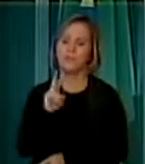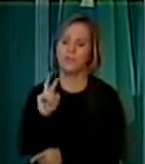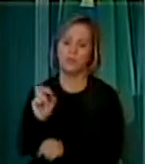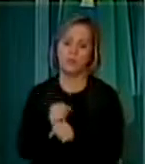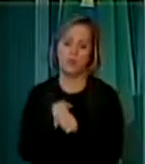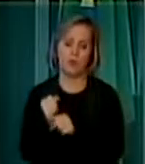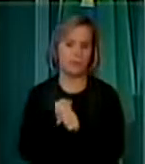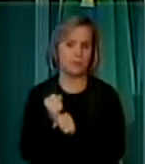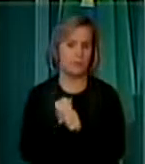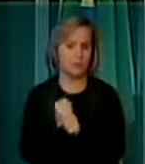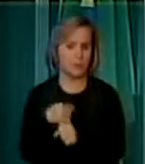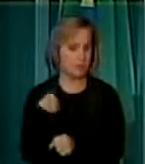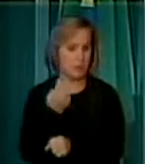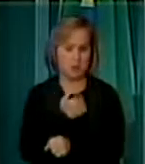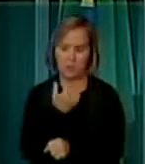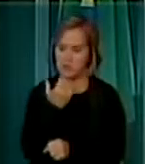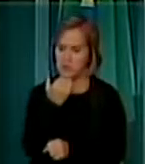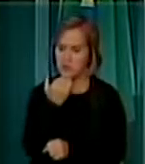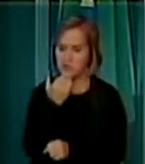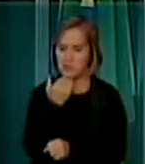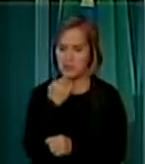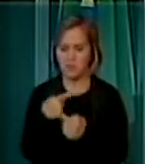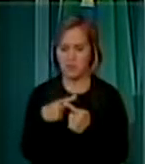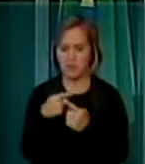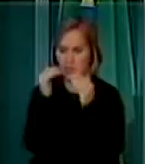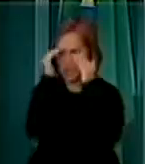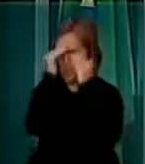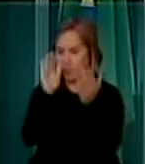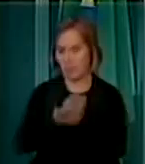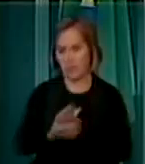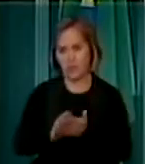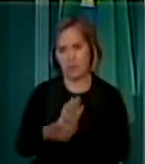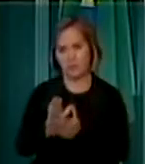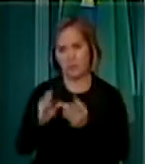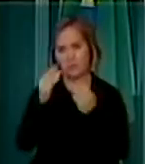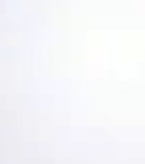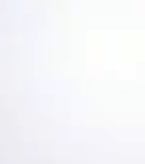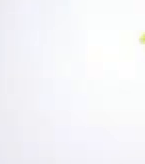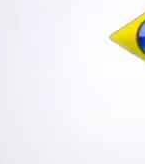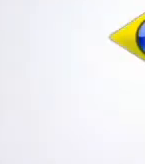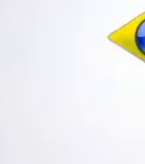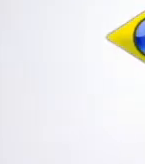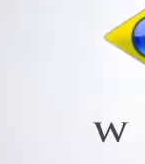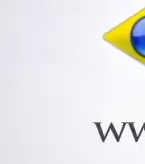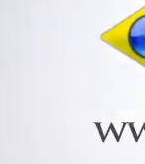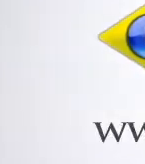modo de ver, não tem sido cumprido na sua essência. Muito obrigado, senhor presidente.